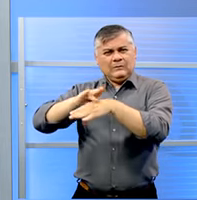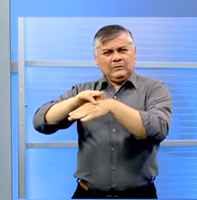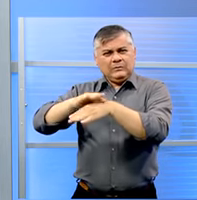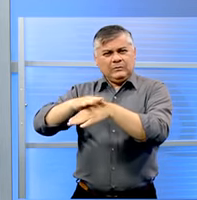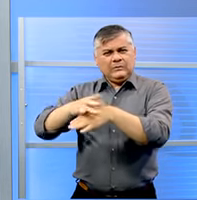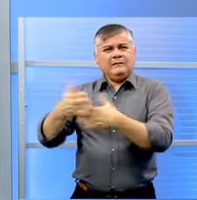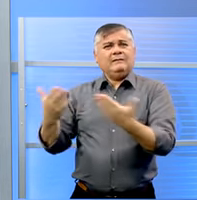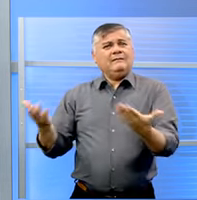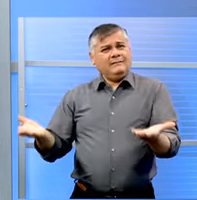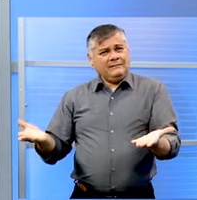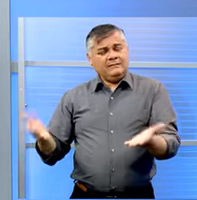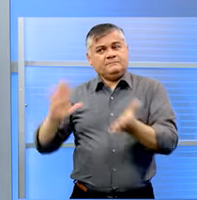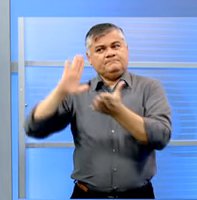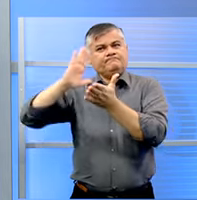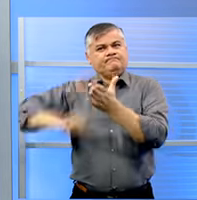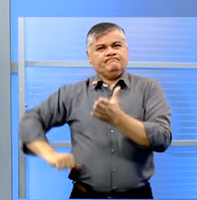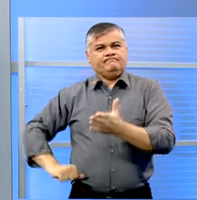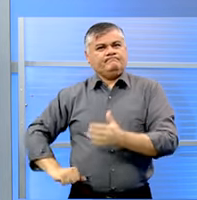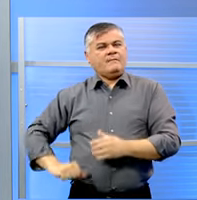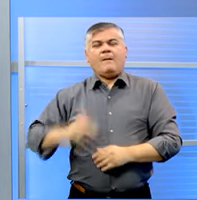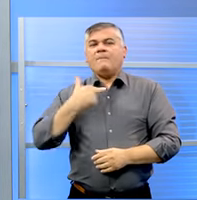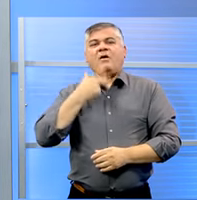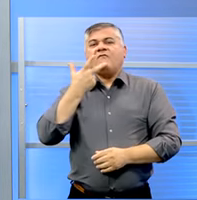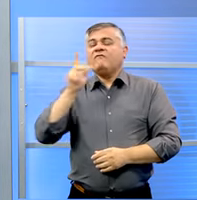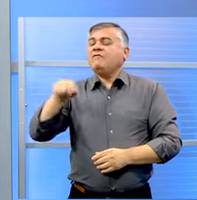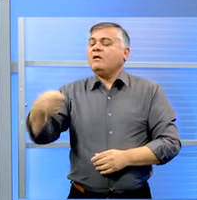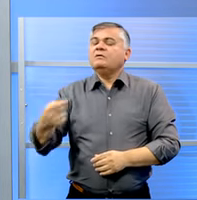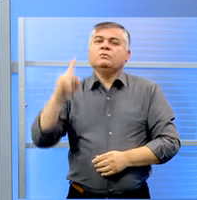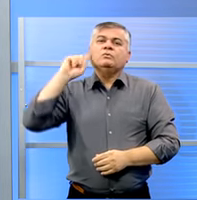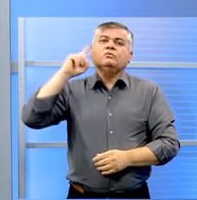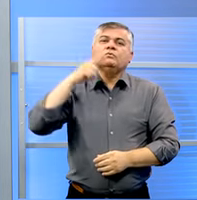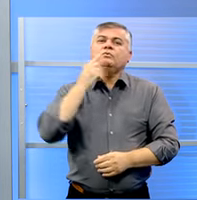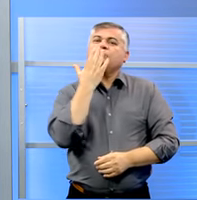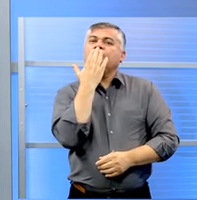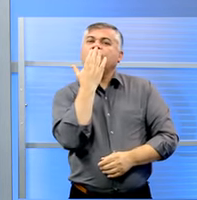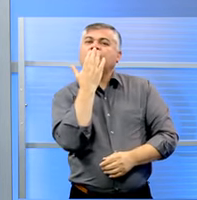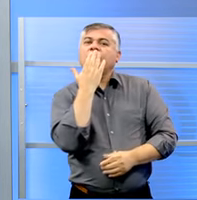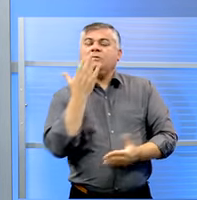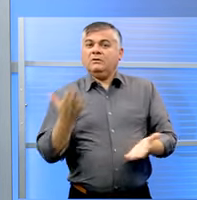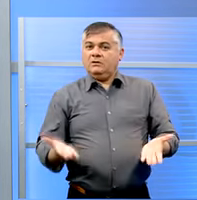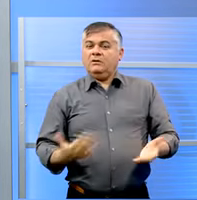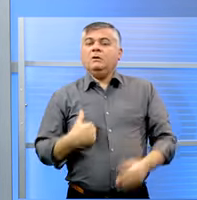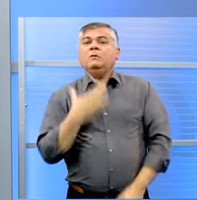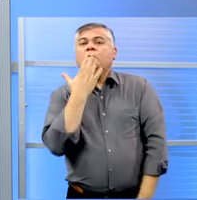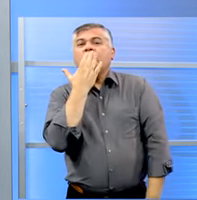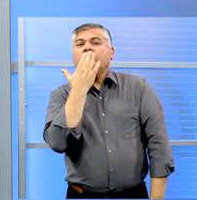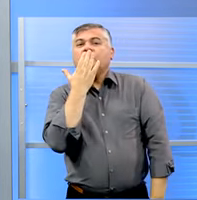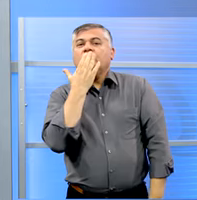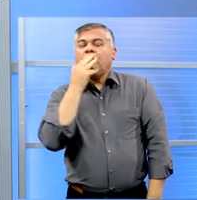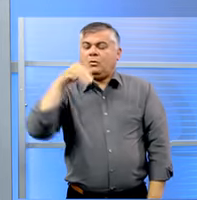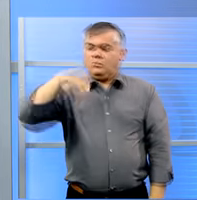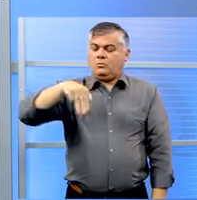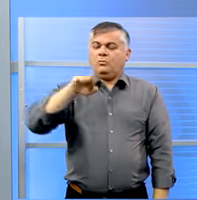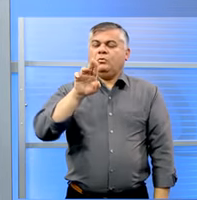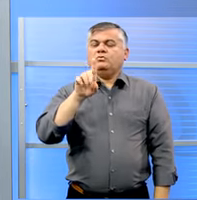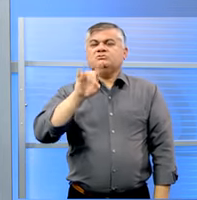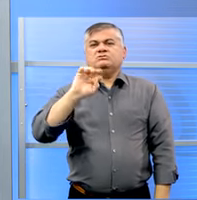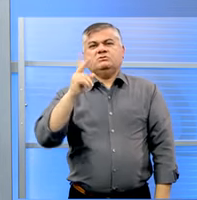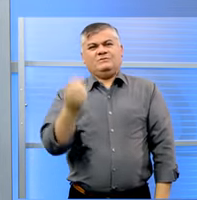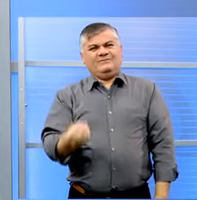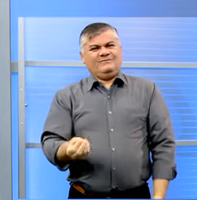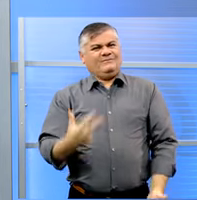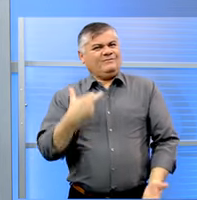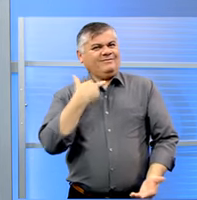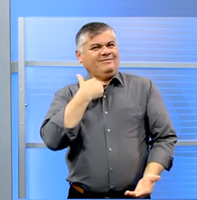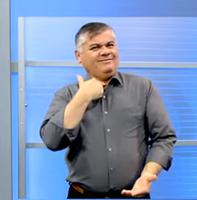estaremos discutindo foram abolidos. Entre eles, surdo-mudo, mudinho. O que